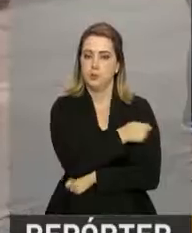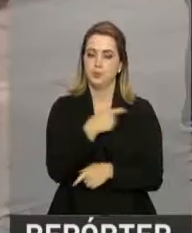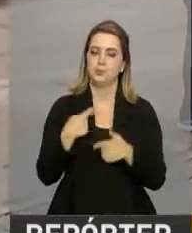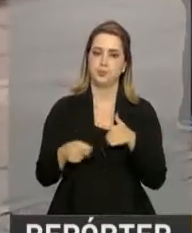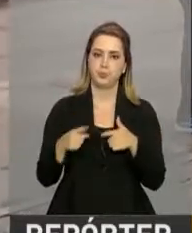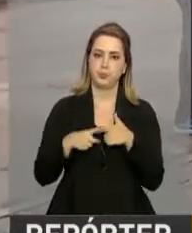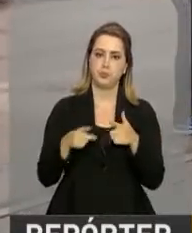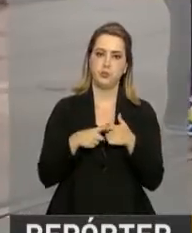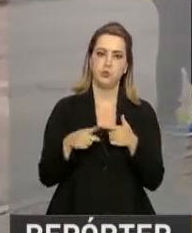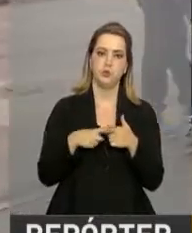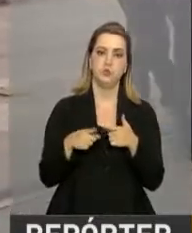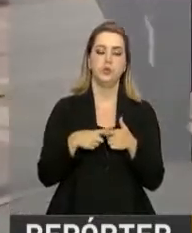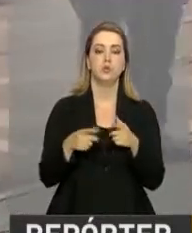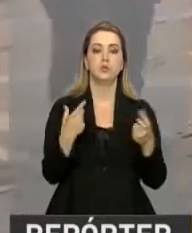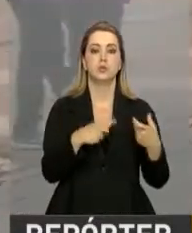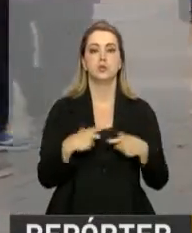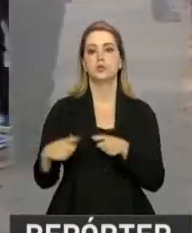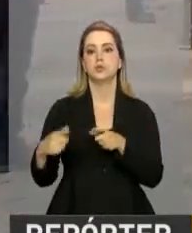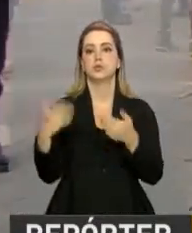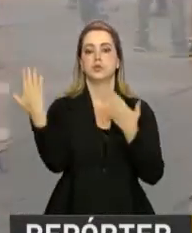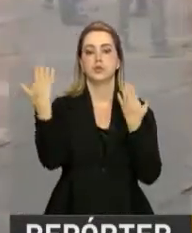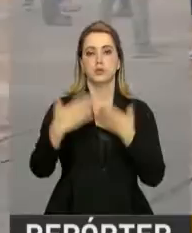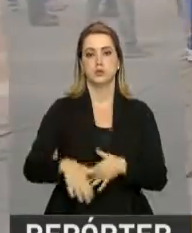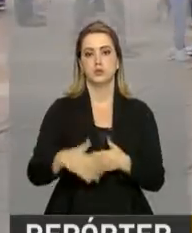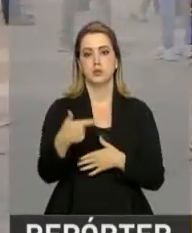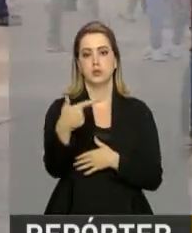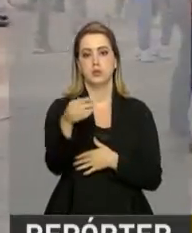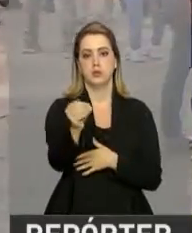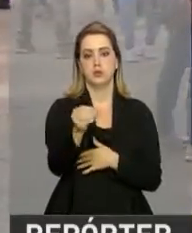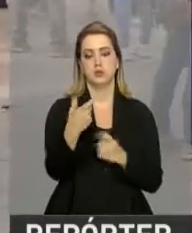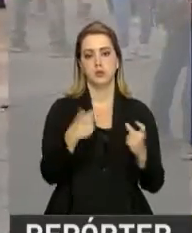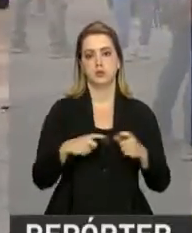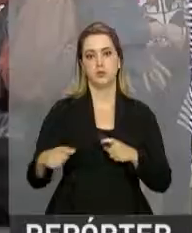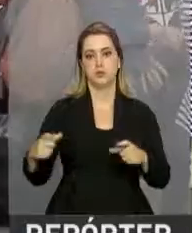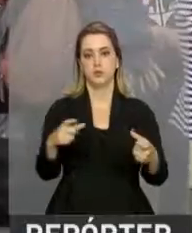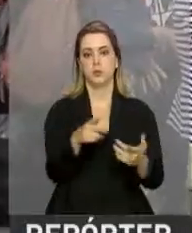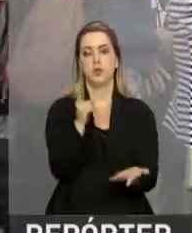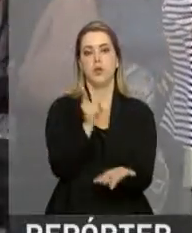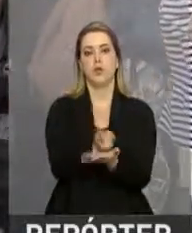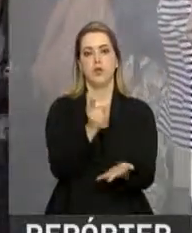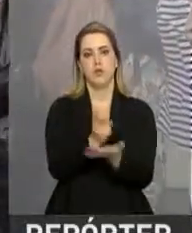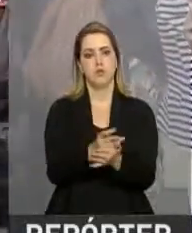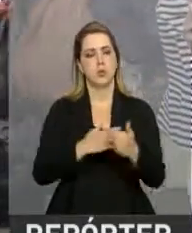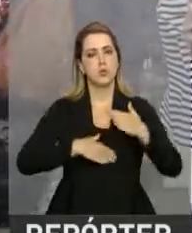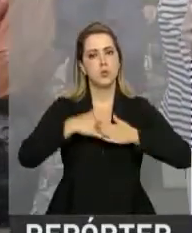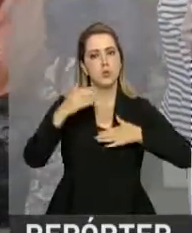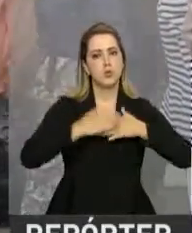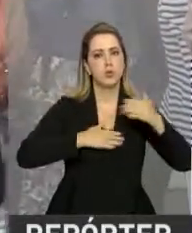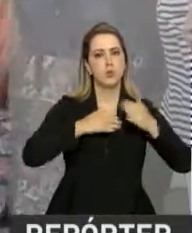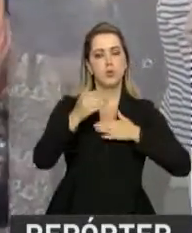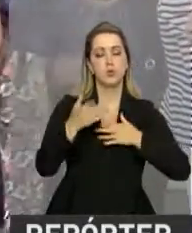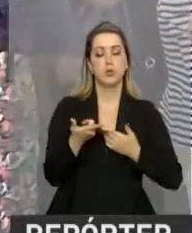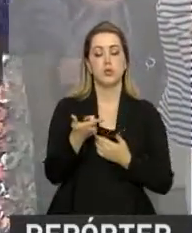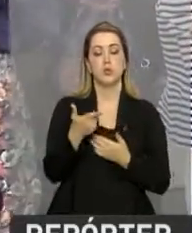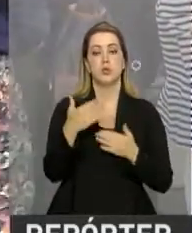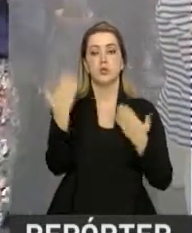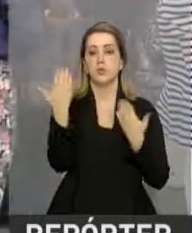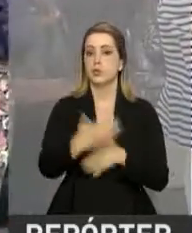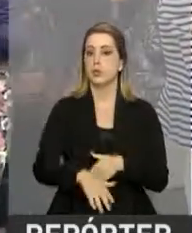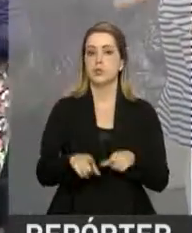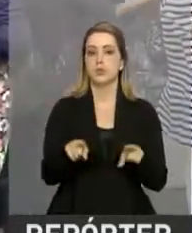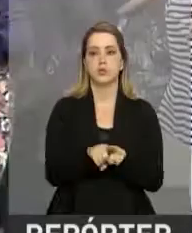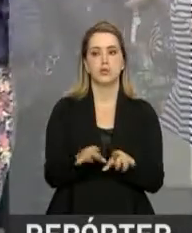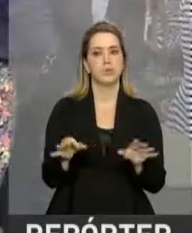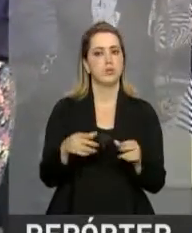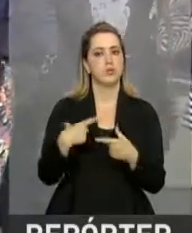em 20 estados brasileiros de acordo com o inep mesmo que alguma escola seja desocupado até o fim de semana